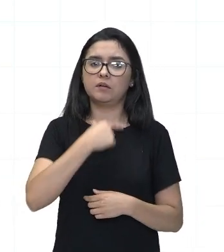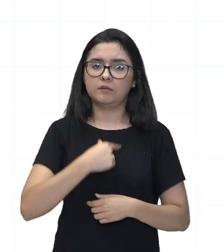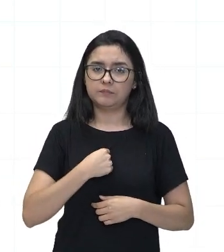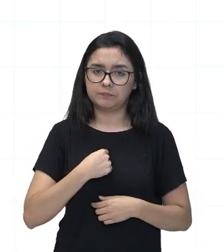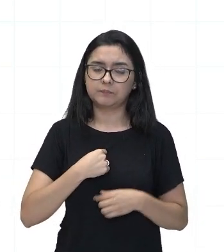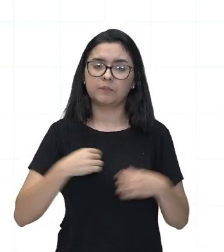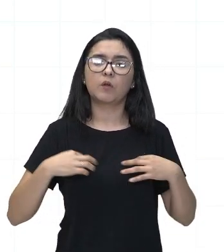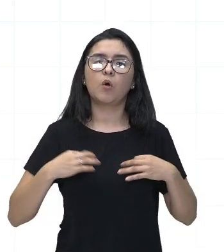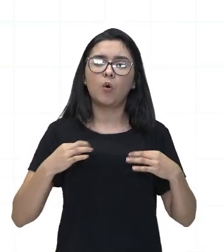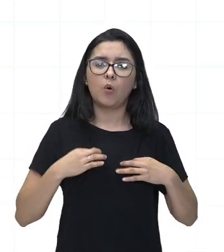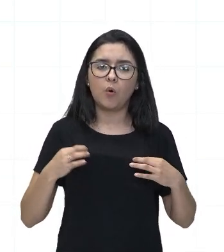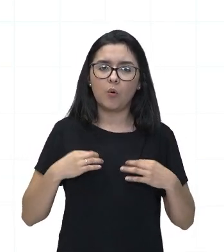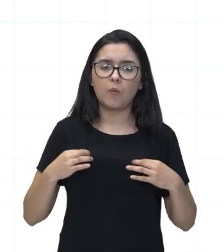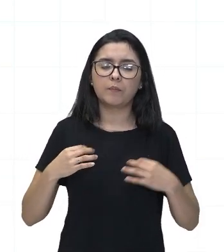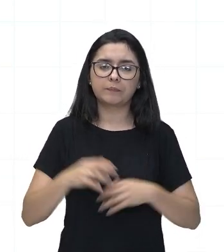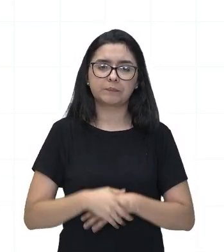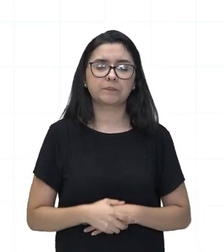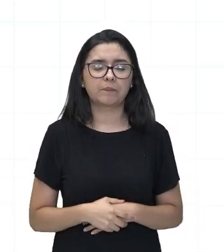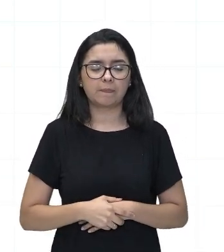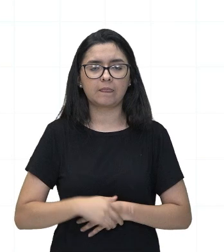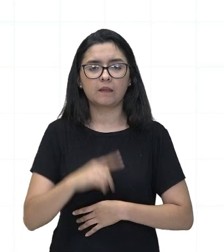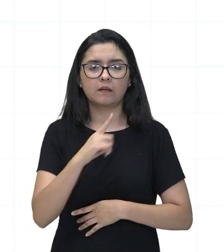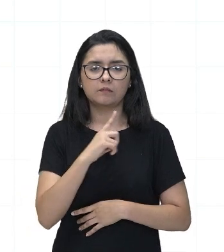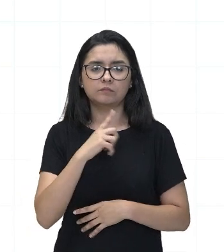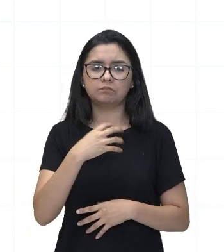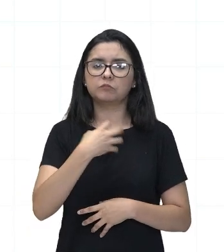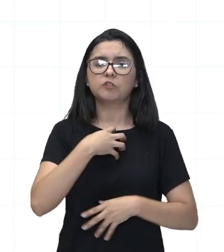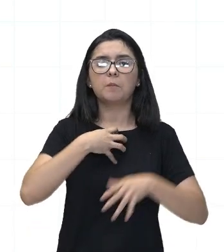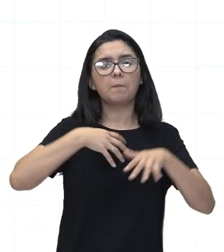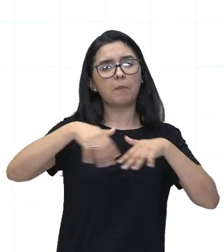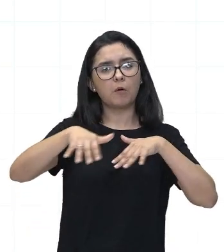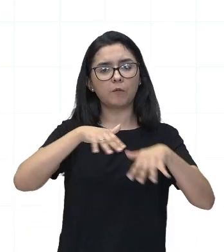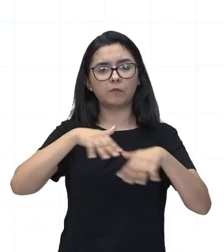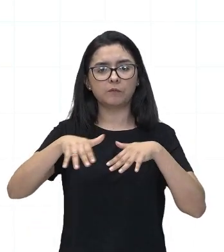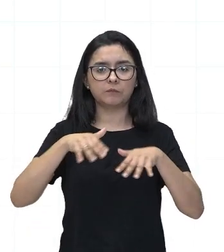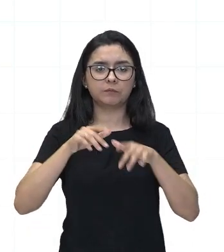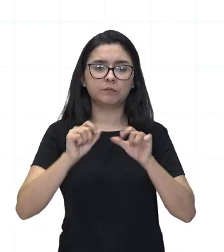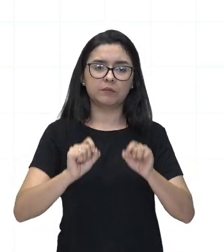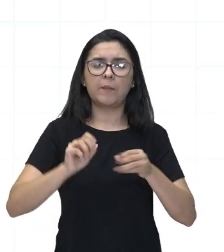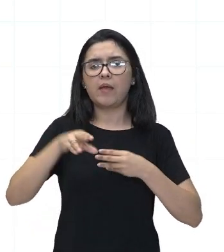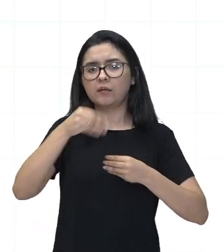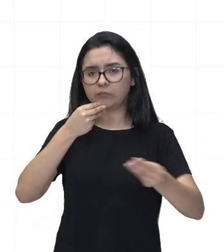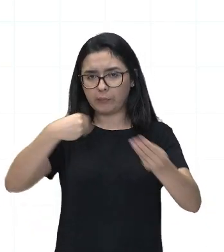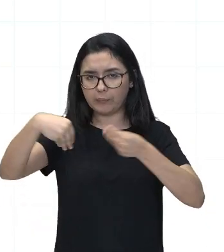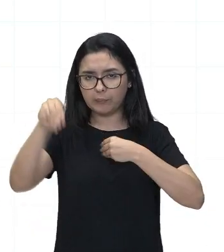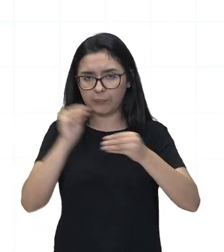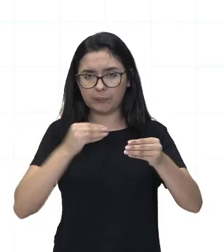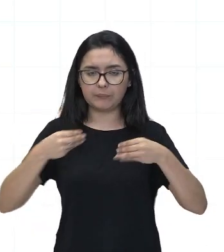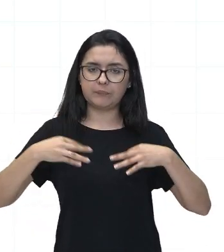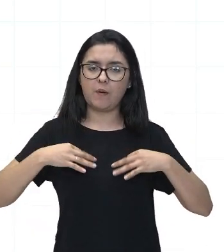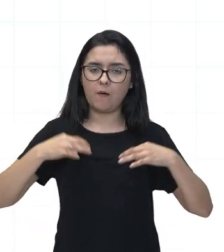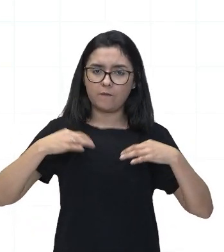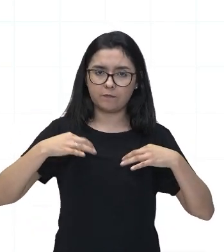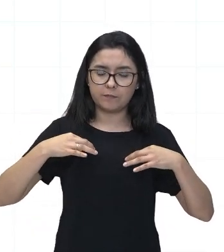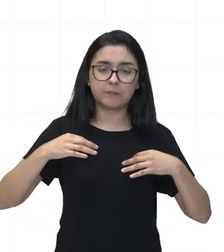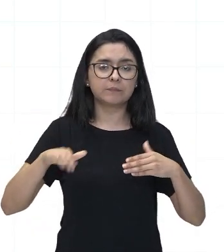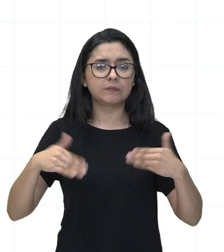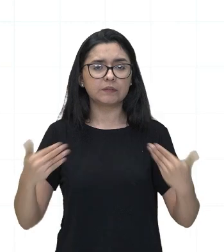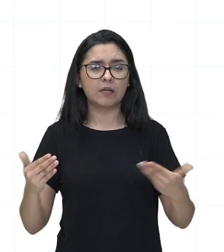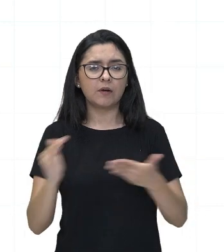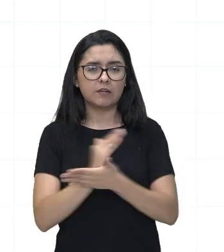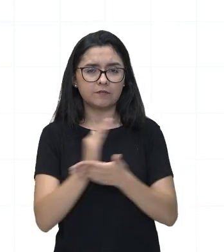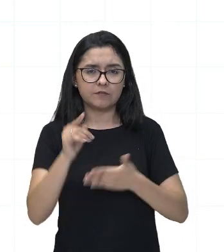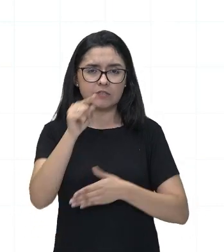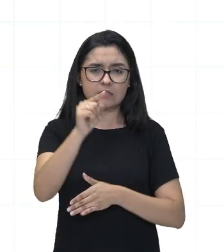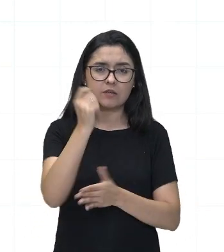roupas para criar uma sensação de movimento e fluidez. Então, muitas vezes você compra